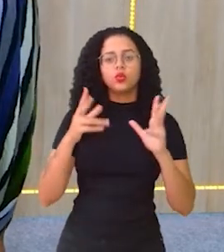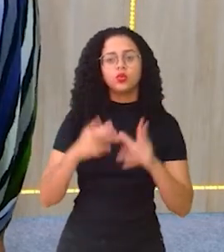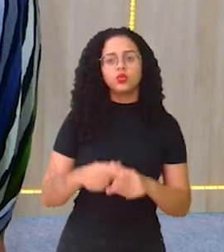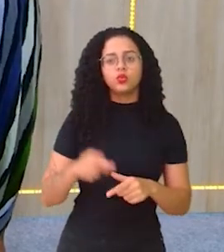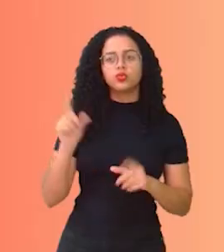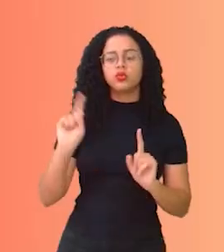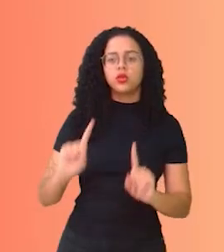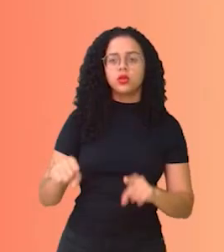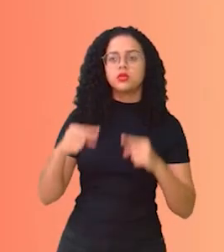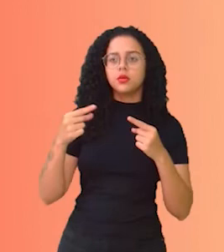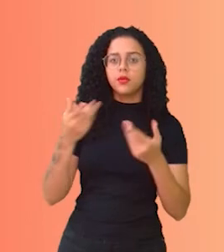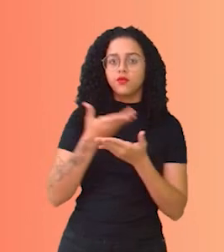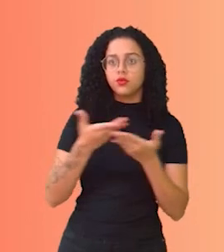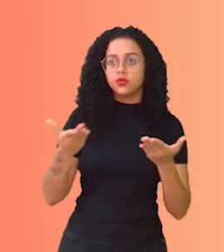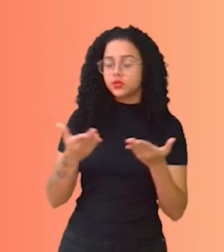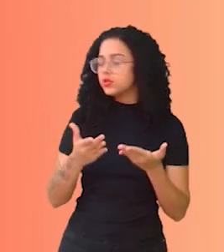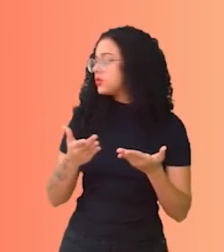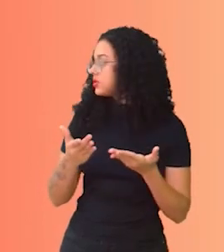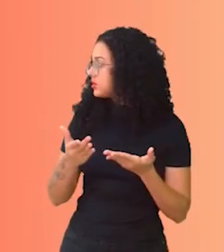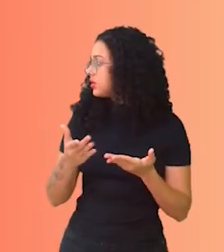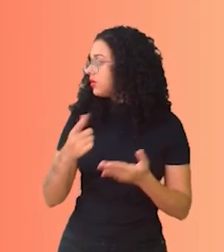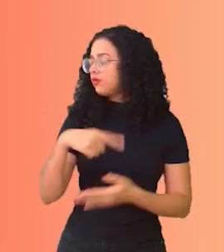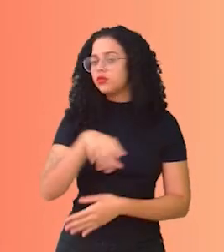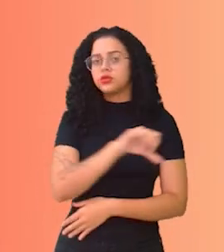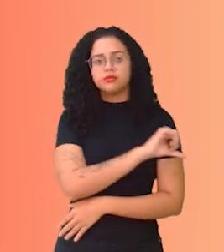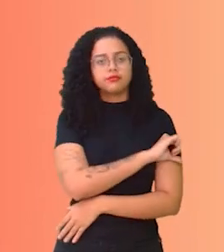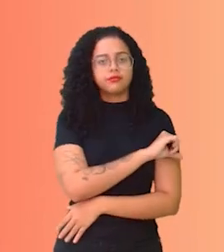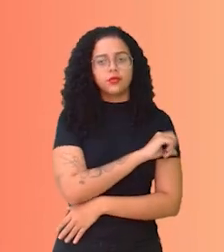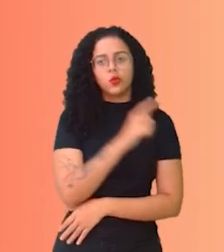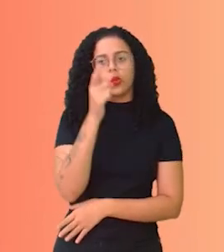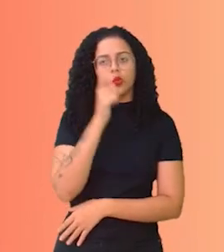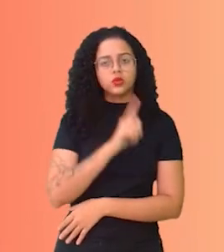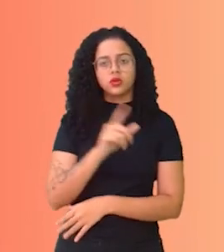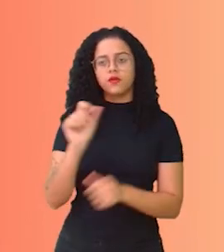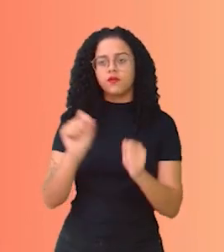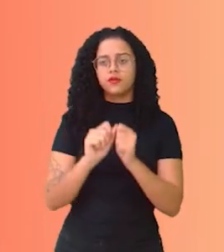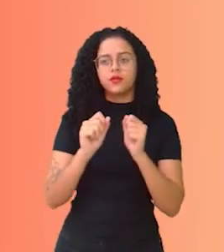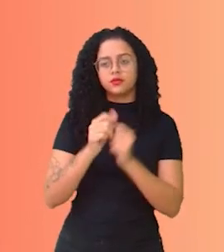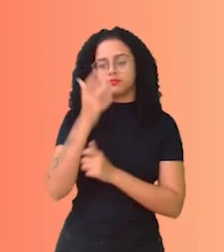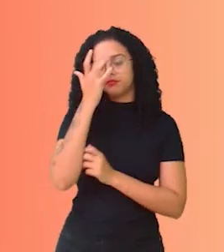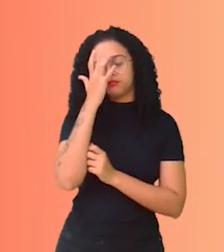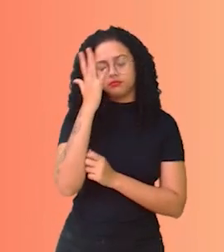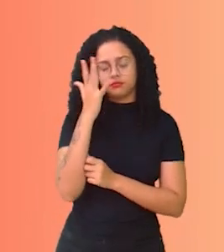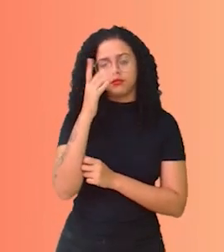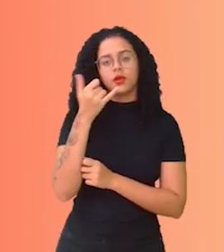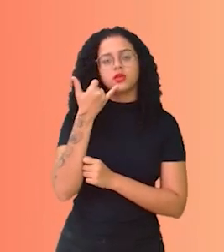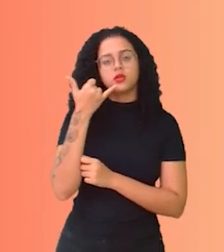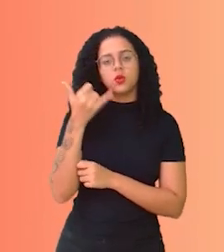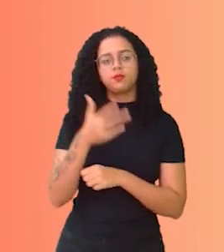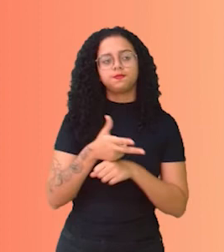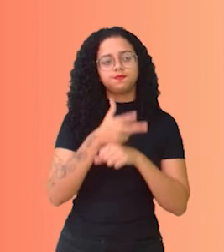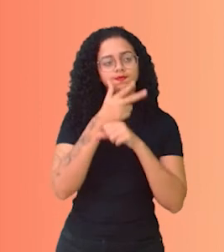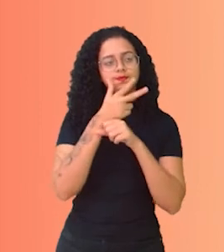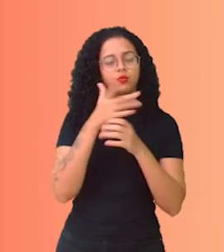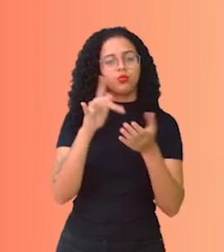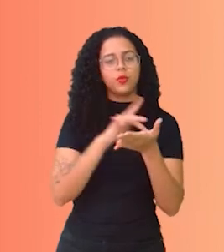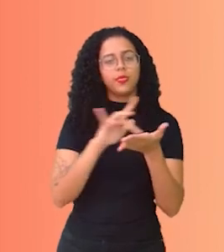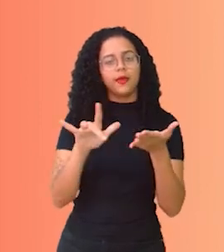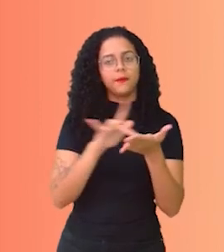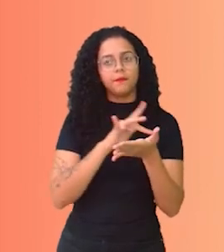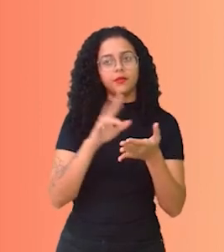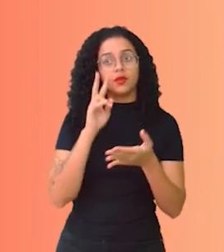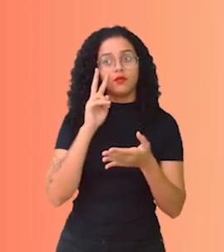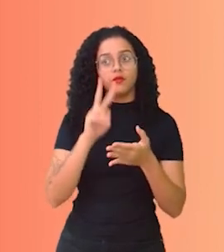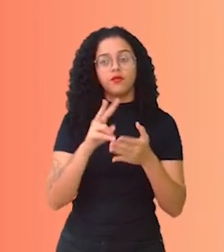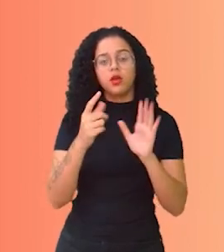esse desafio para vocês. Vocês são 9º ano, vão dar conta disso lindamente. Aproxime seu celular, seu tablet, veja esse